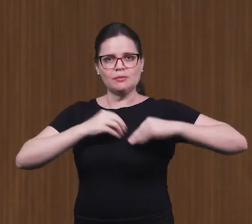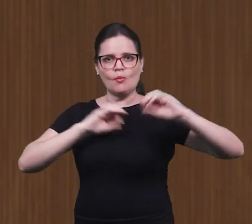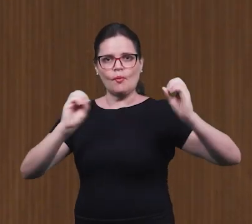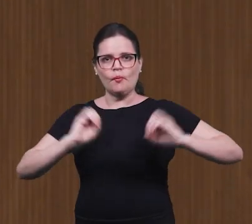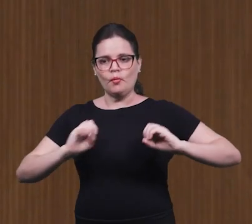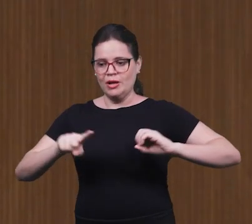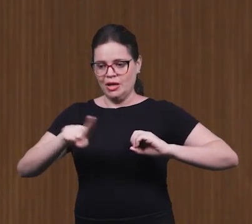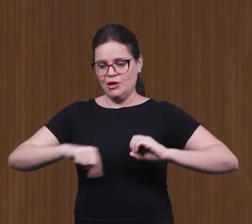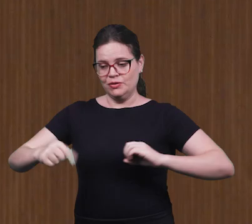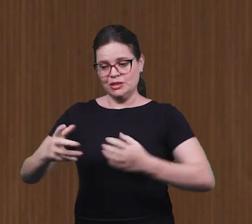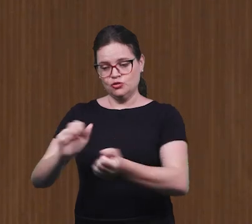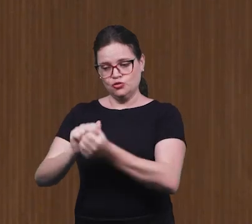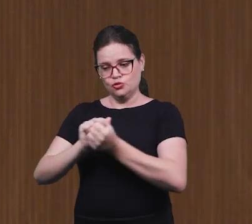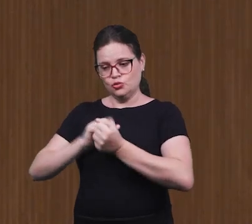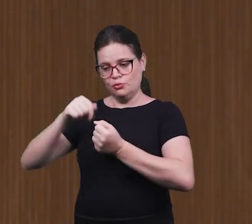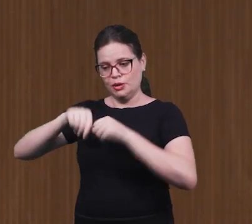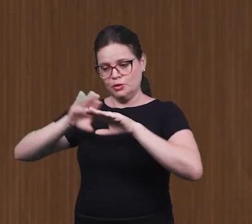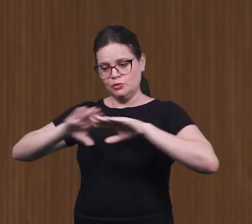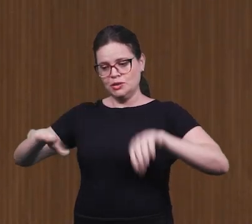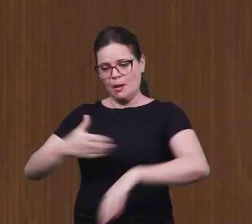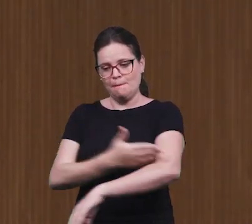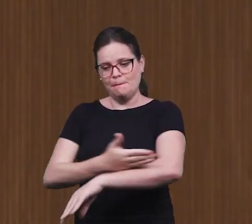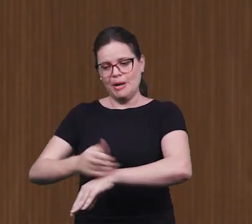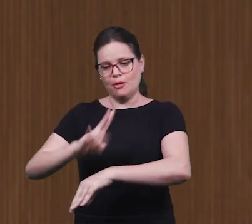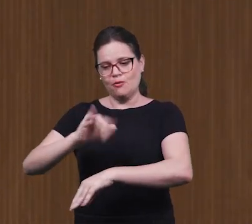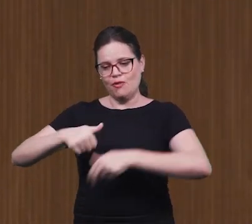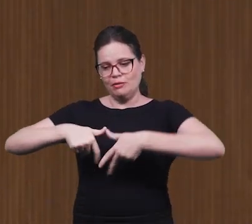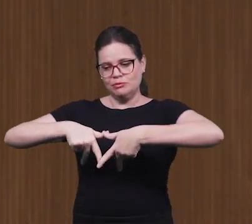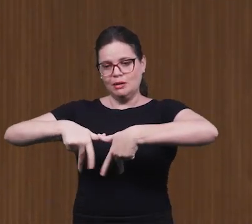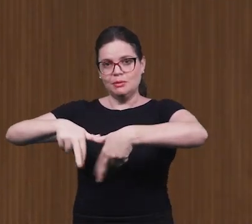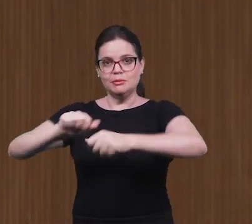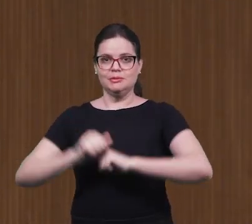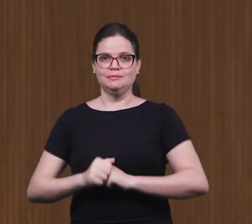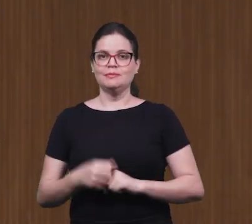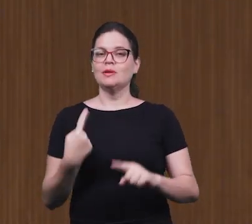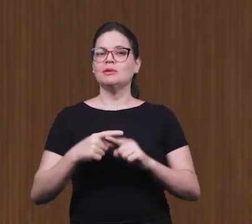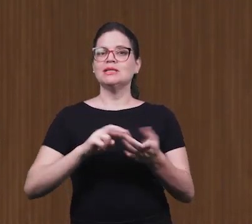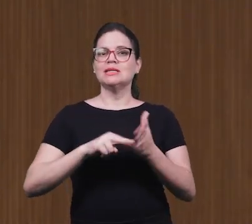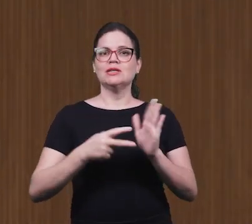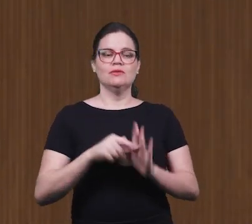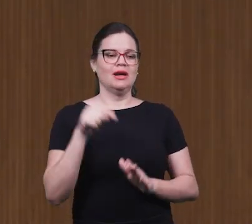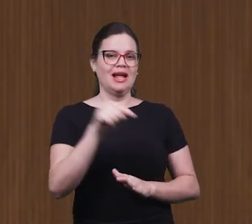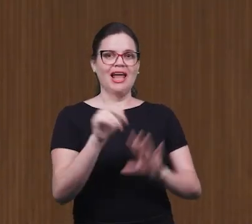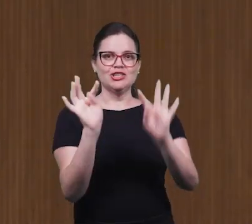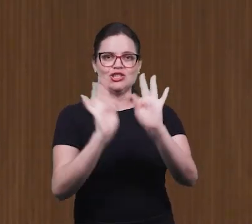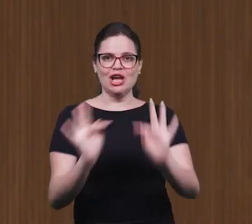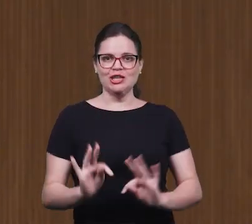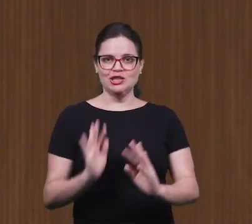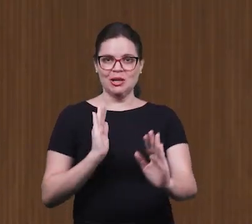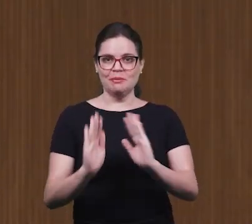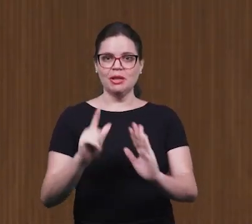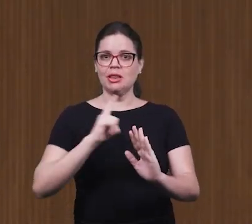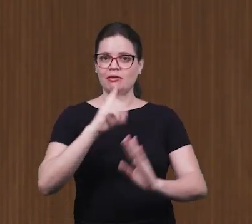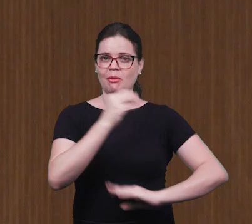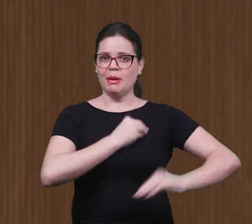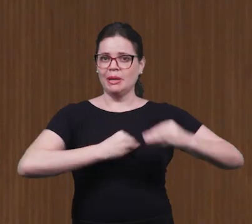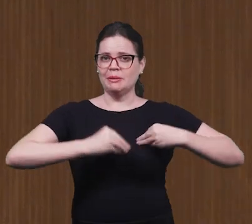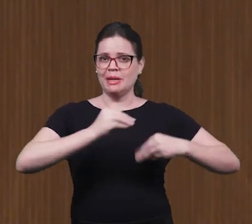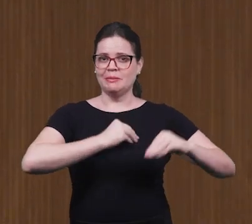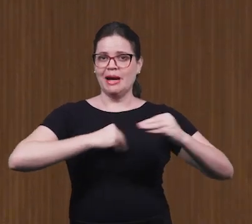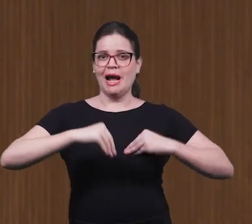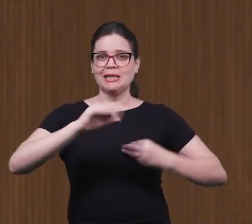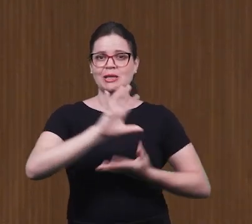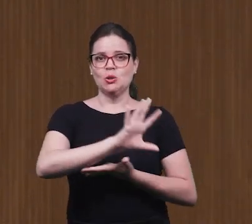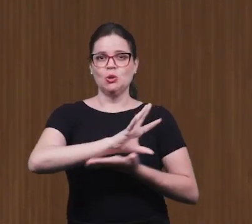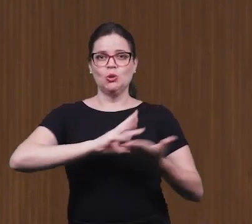vestes espirituais de salvação não são contaminadas com o que Amém. estava lá fora, no período de Tiatira. Sardes é a característica de uma igreja